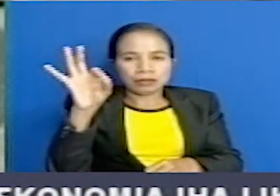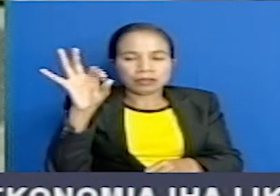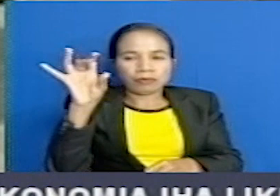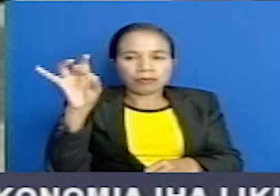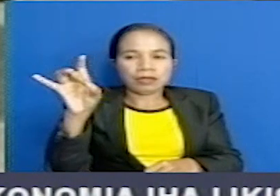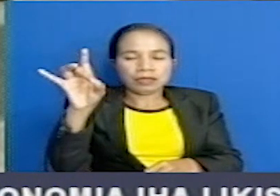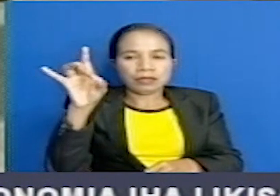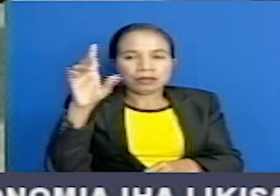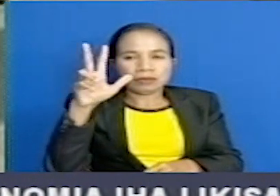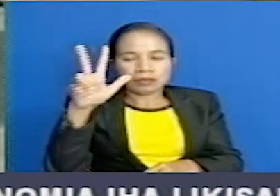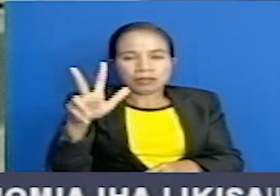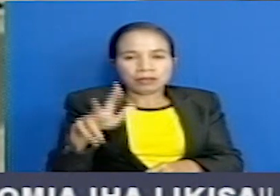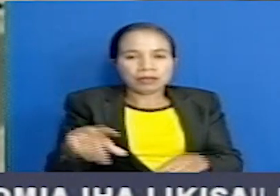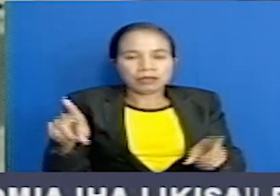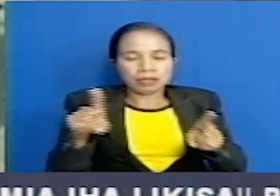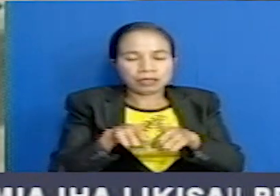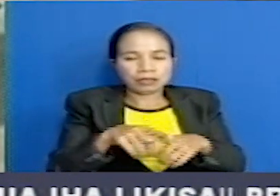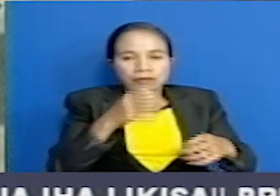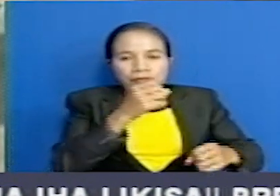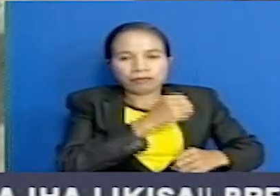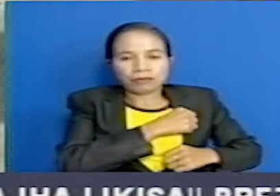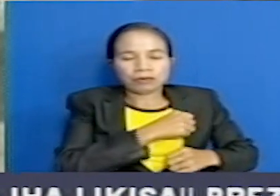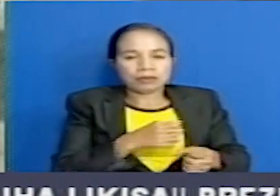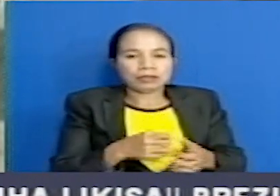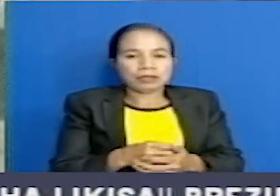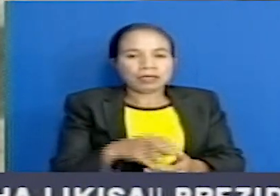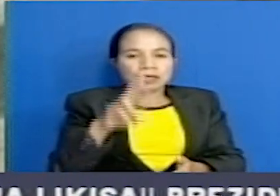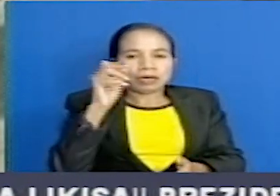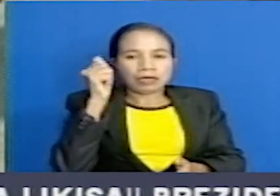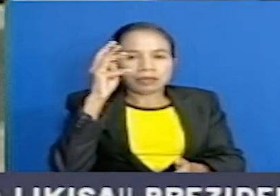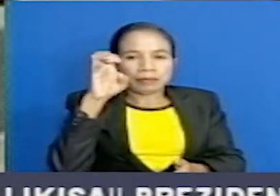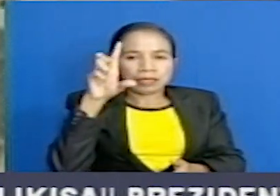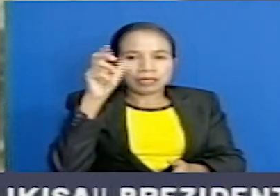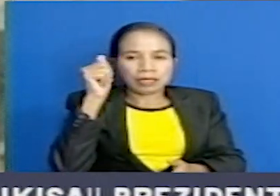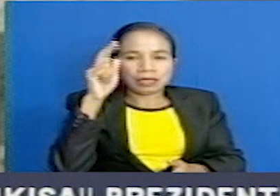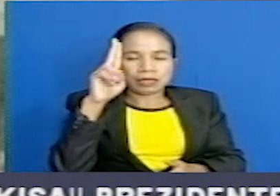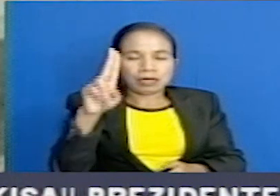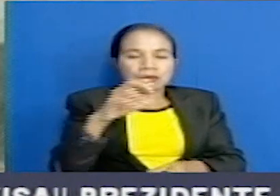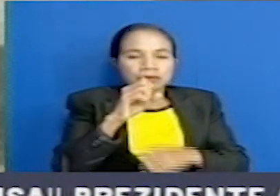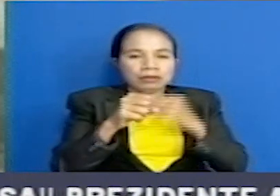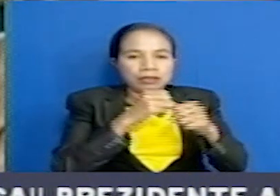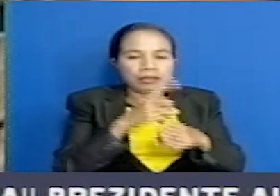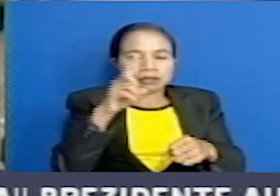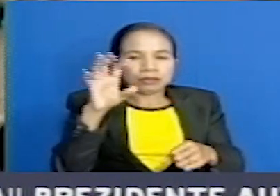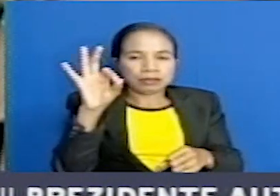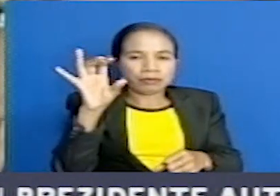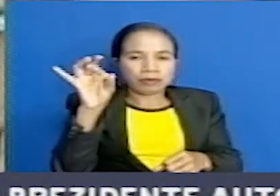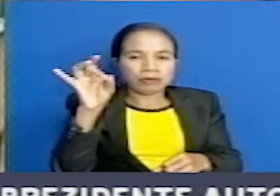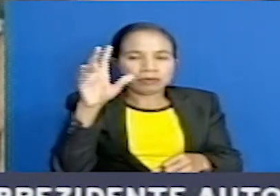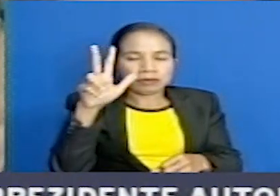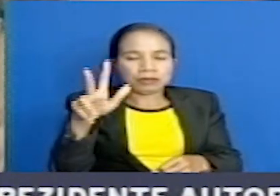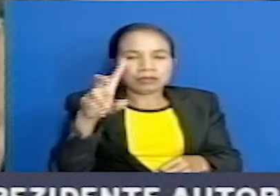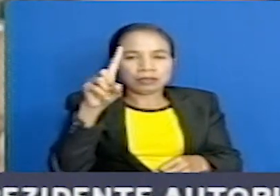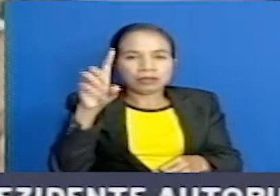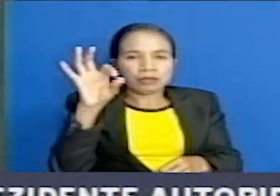Tusia Walunulu Racing Ton, Nudar Forsa Luriku Ramelau. Rihu Inda Tusia Walunulu Racing Ton, Tau Rihu